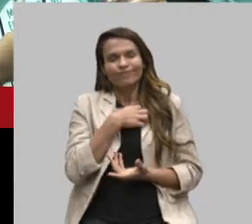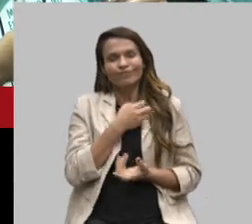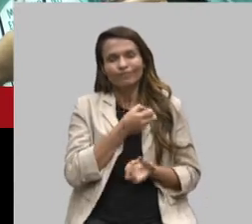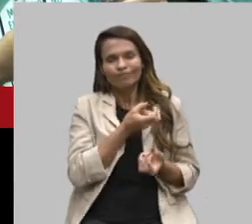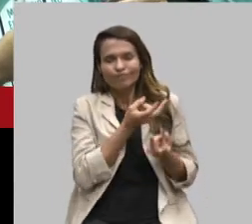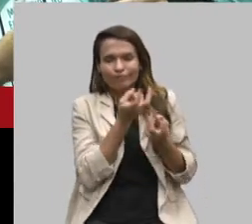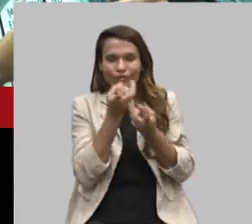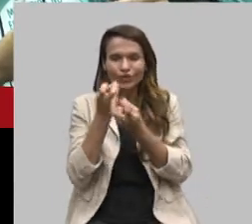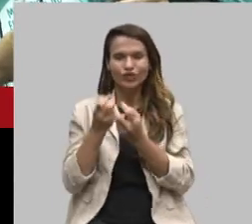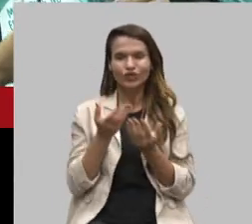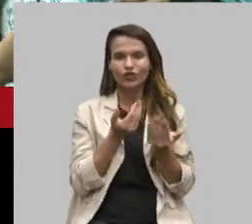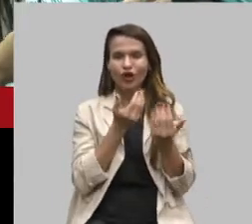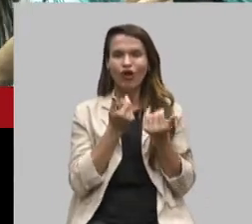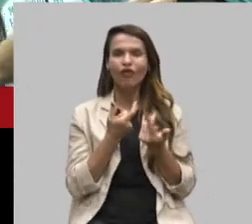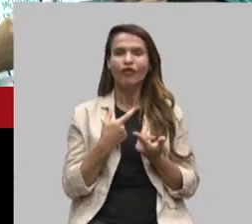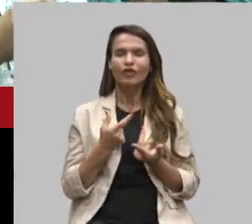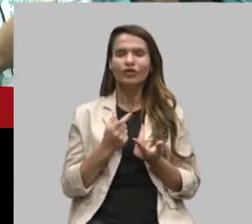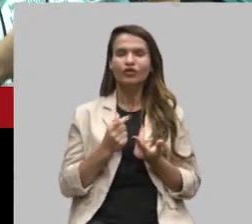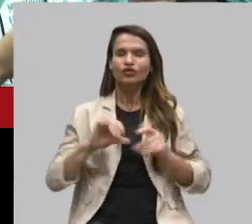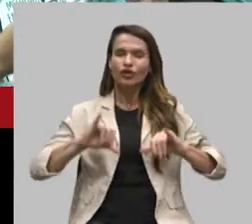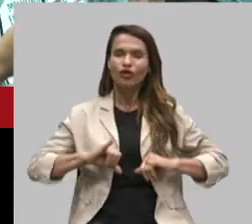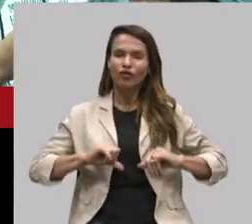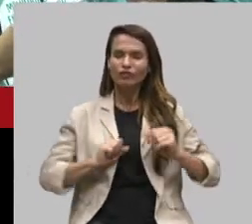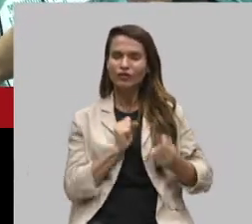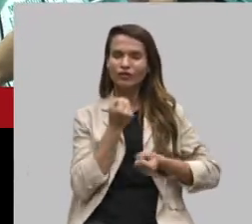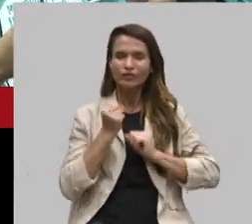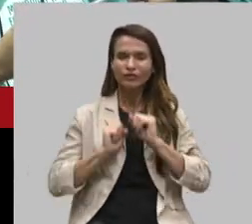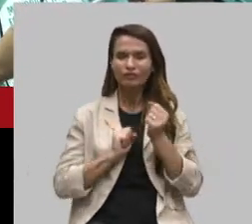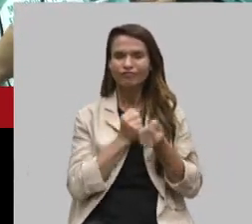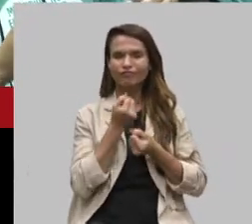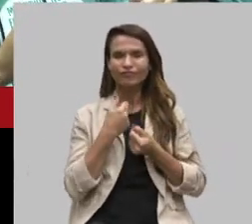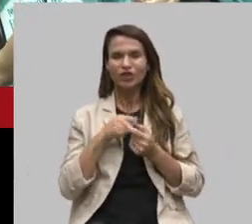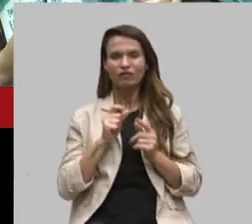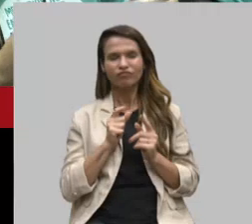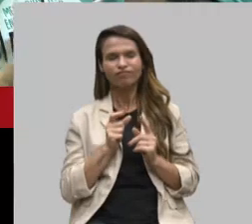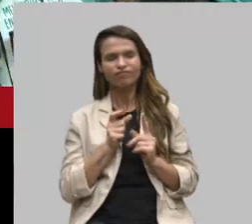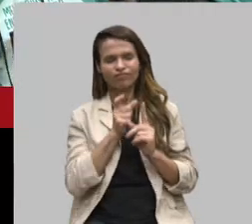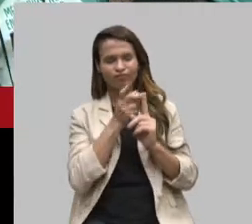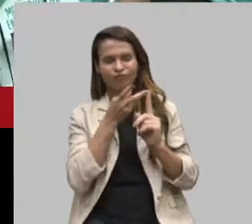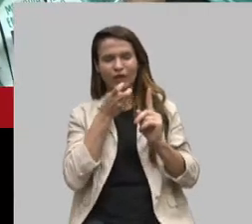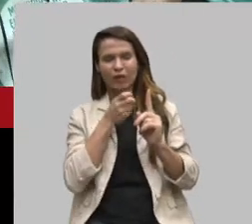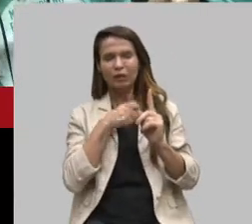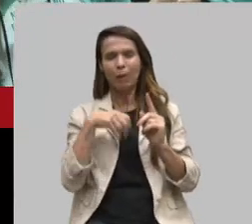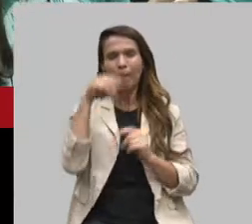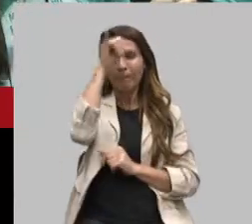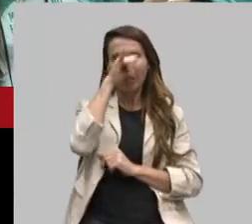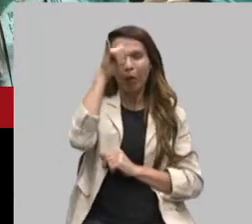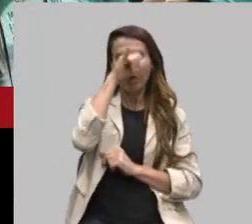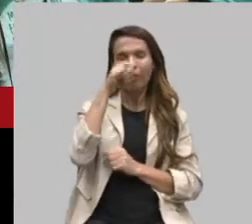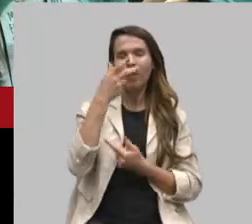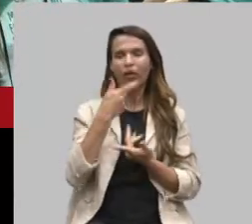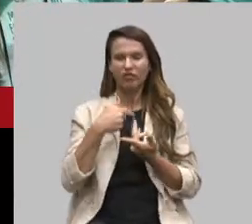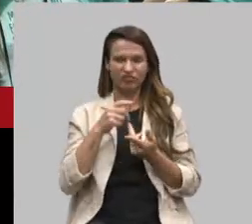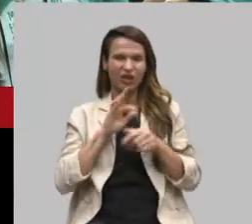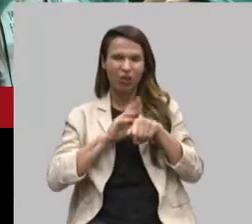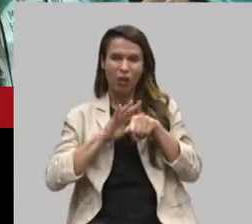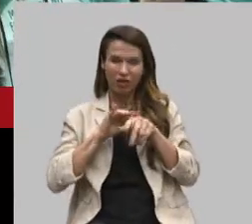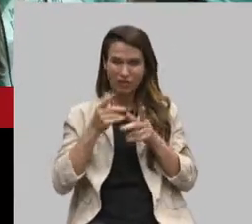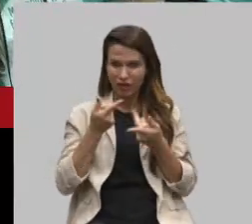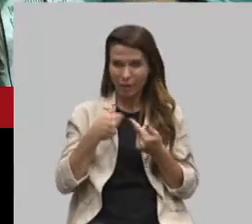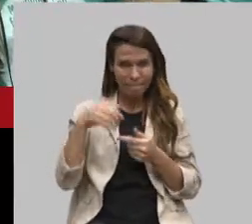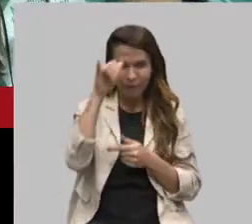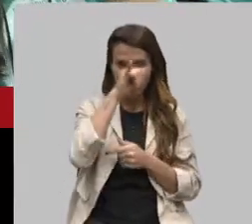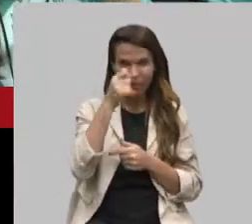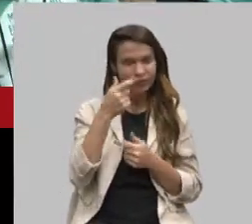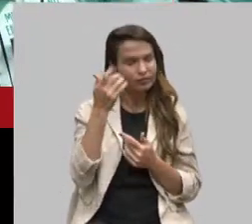sofrerem de depressão ansiedade que serem at achados como bobos muitas pessoas falam que a depressão é bobeira ansiedade é bobeira não sabem da